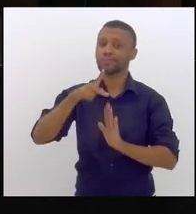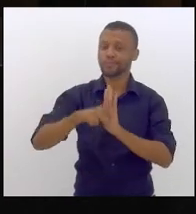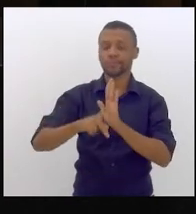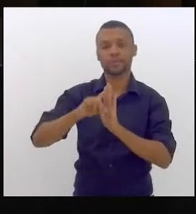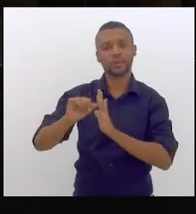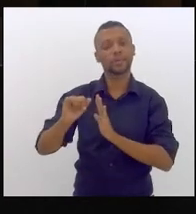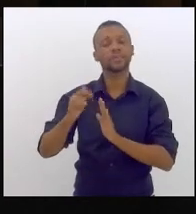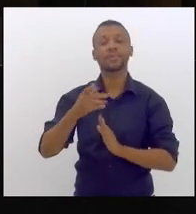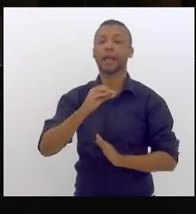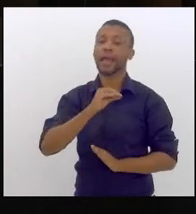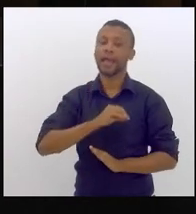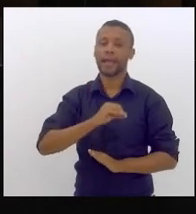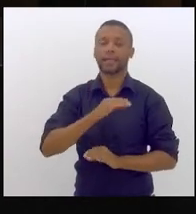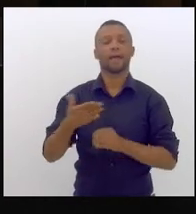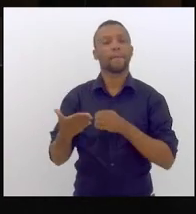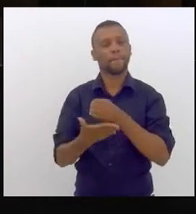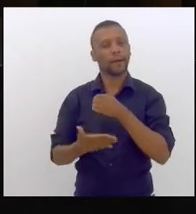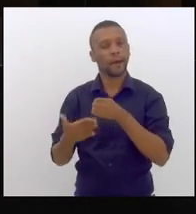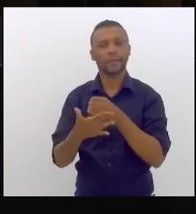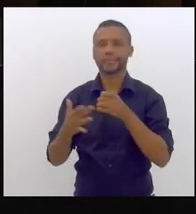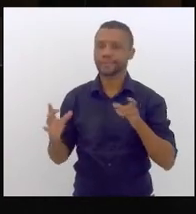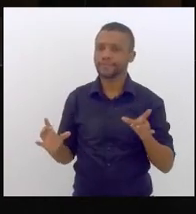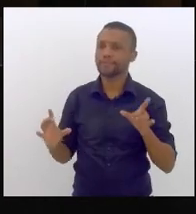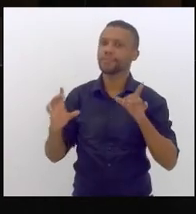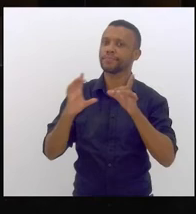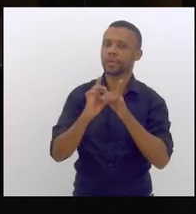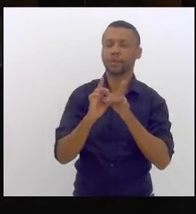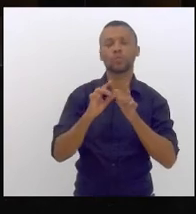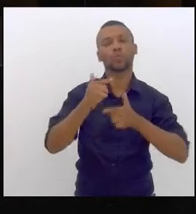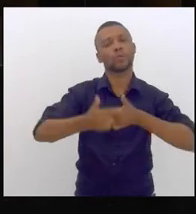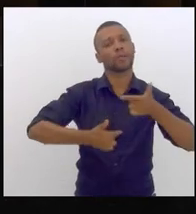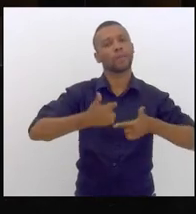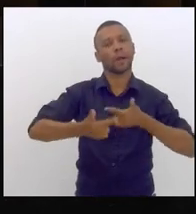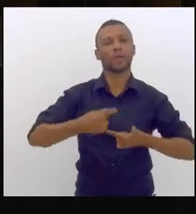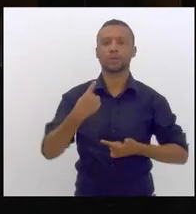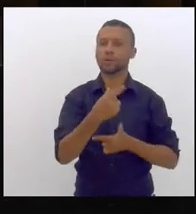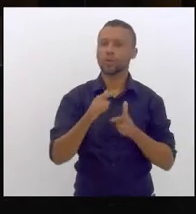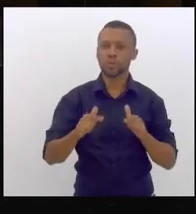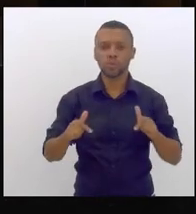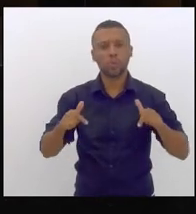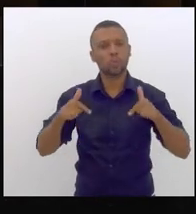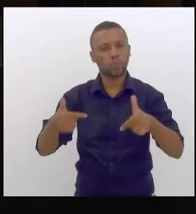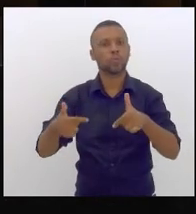renda básica, fruto do trabalho que realizamos na frente,